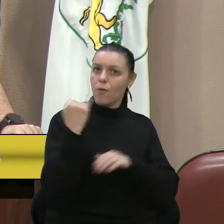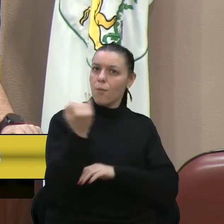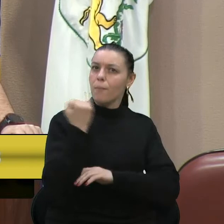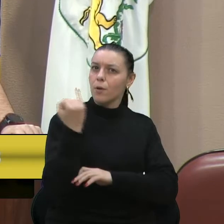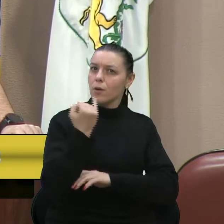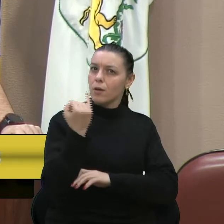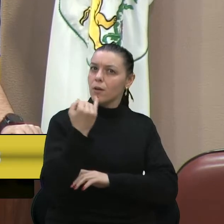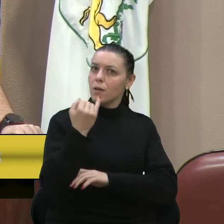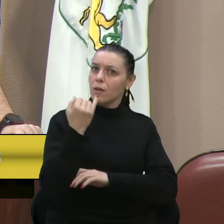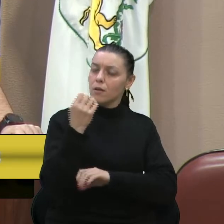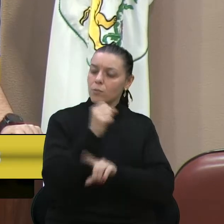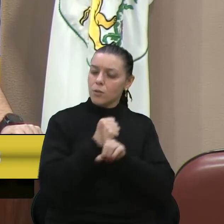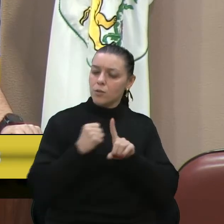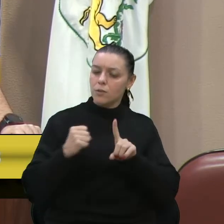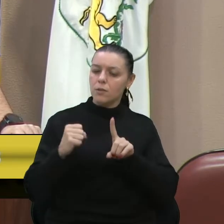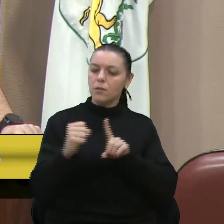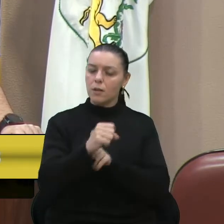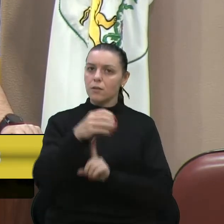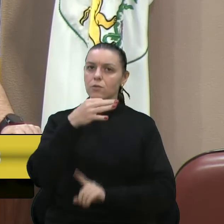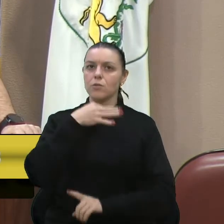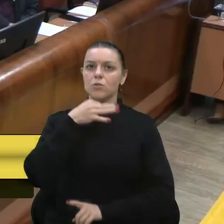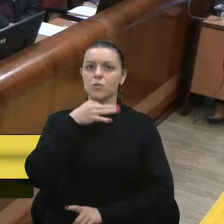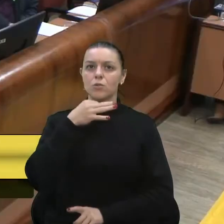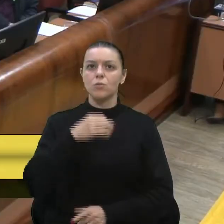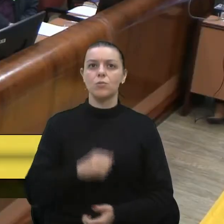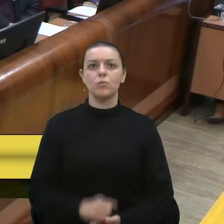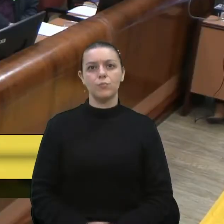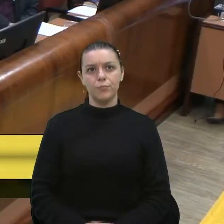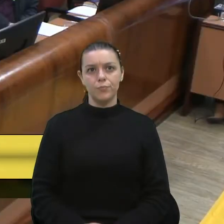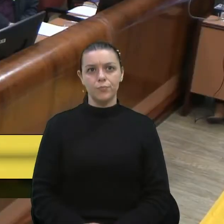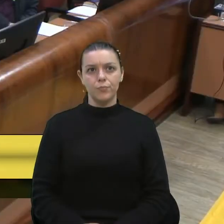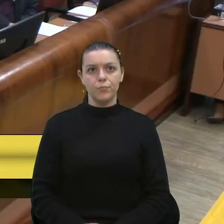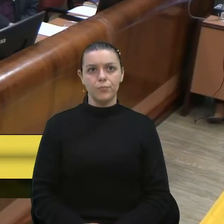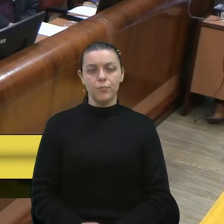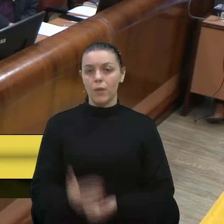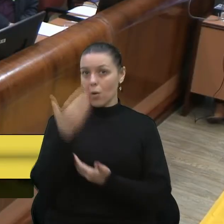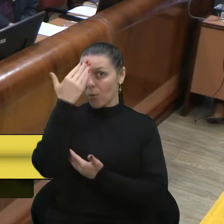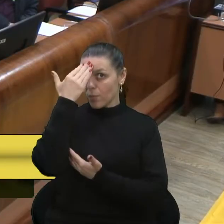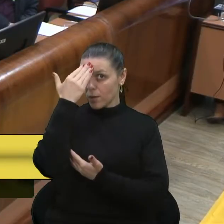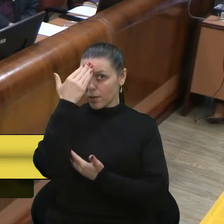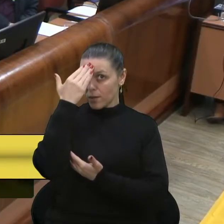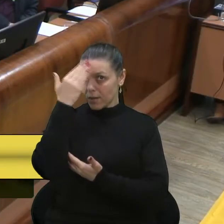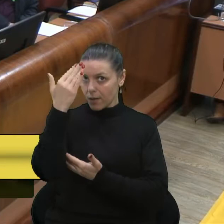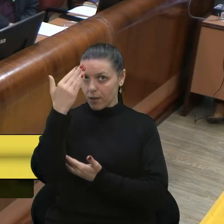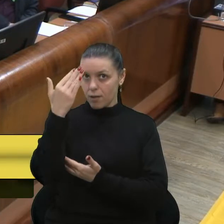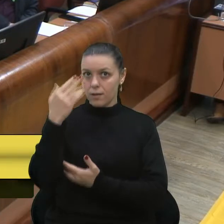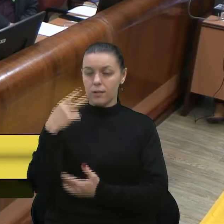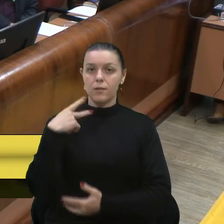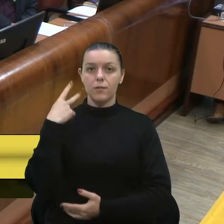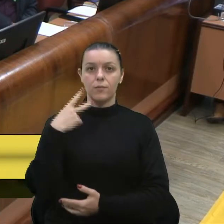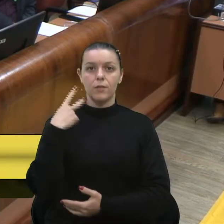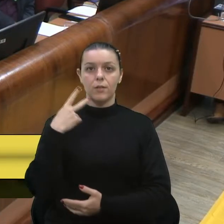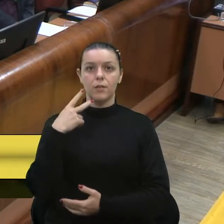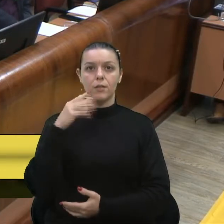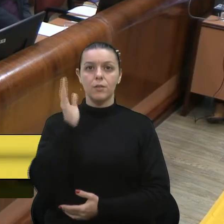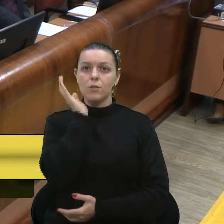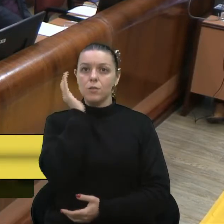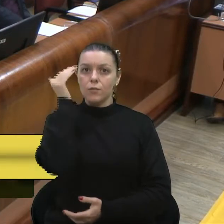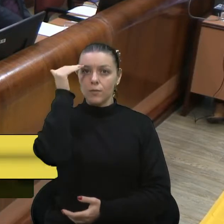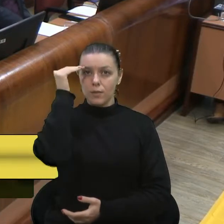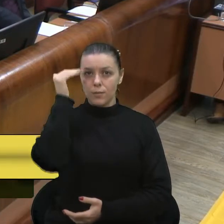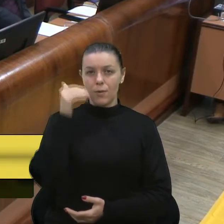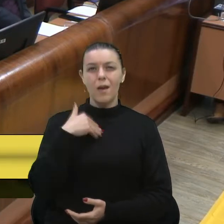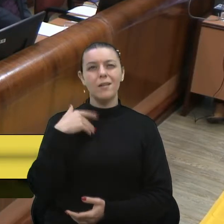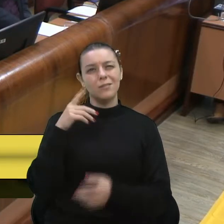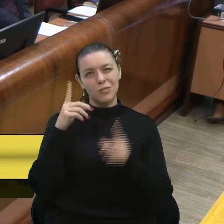para a sociedade de Caxias do Sul. Vereadora Marisol, seu à parte. Obrigada, vereador Felipe. É realmente difícil, assim, que a